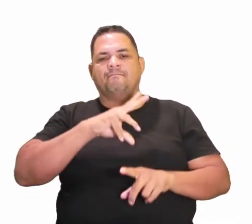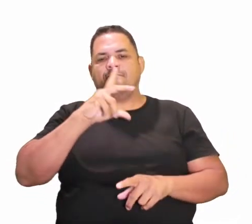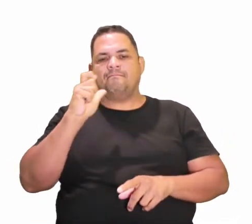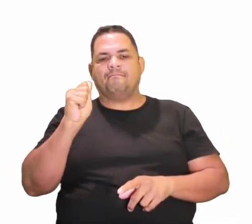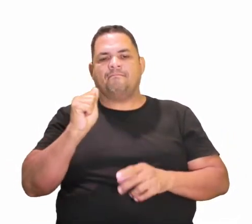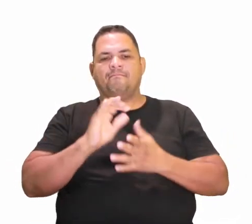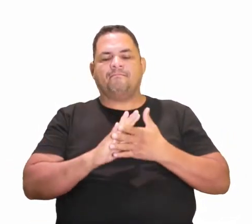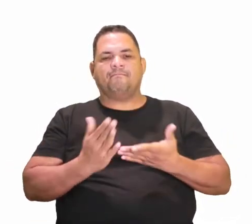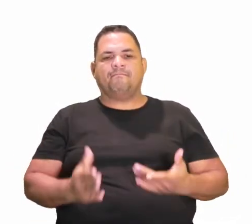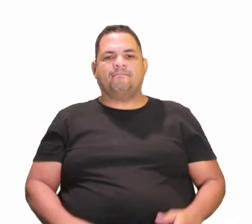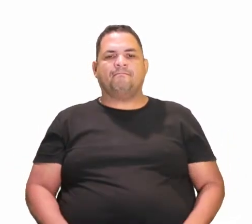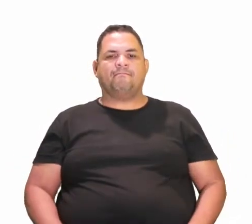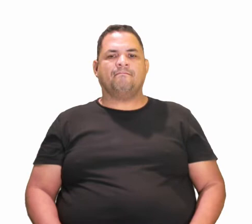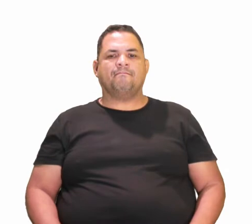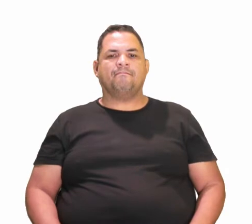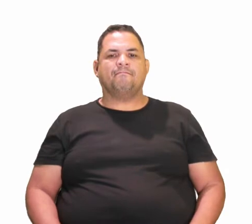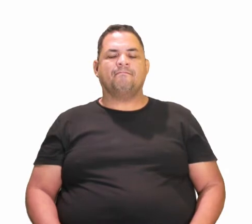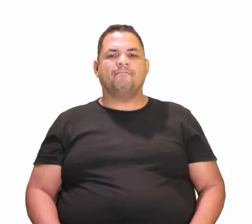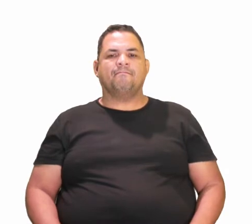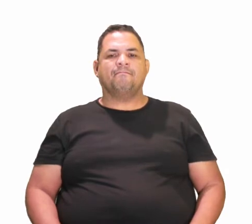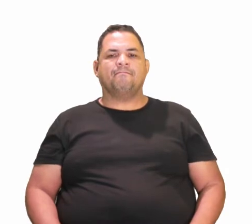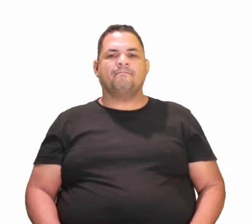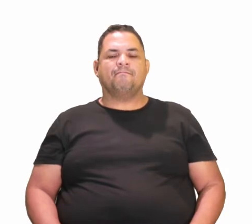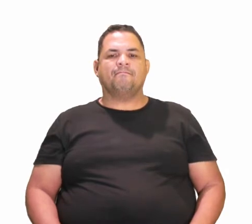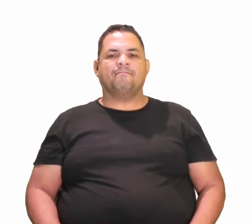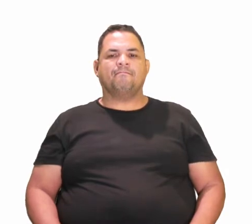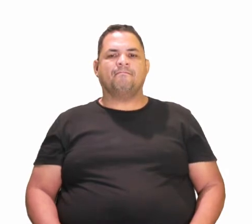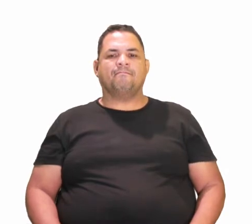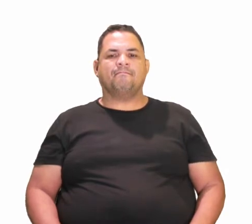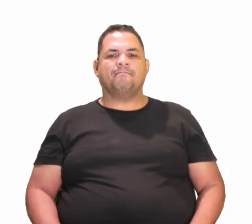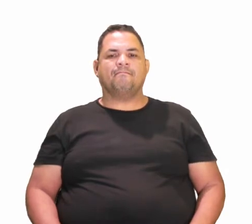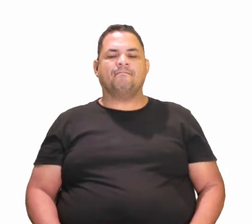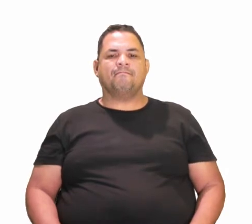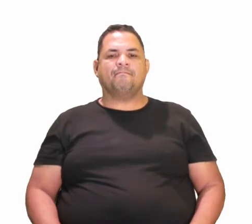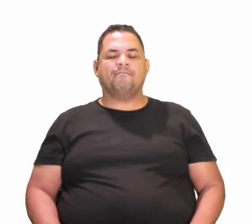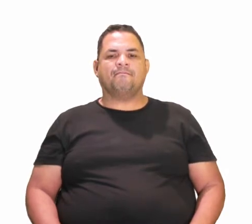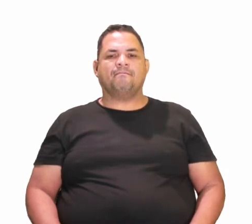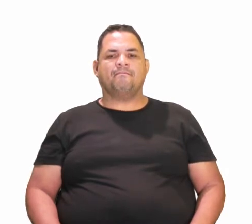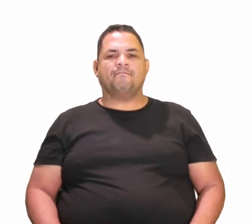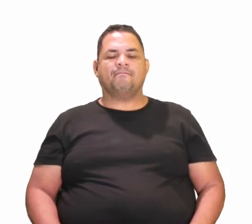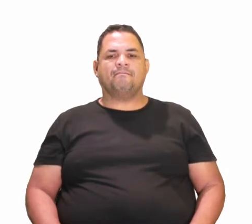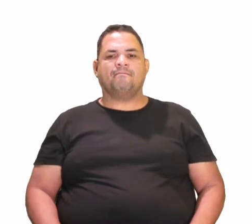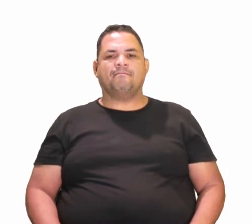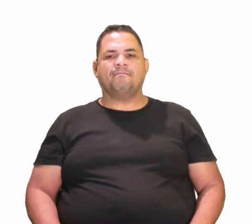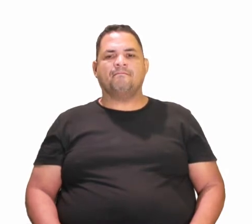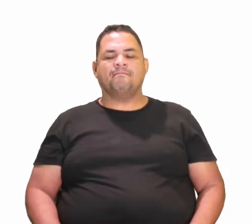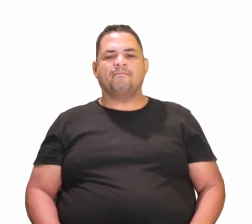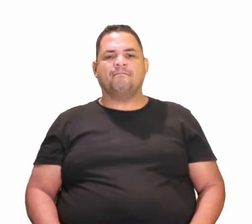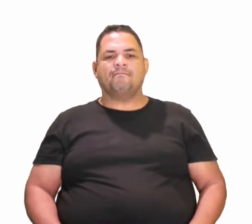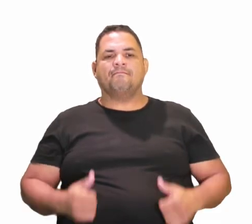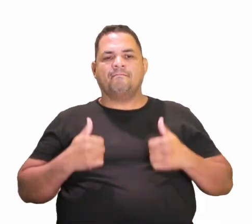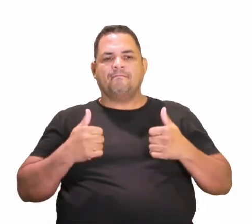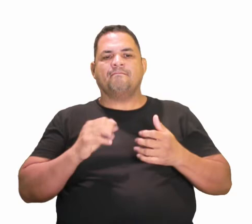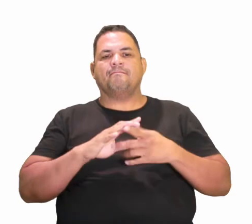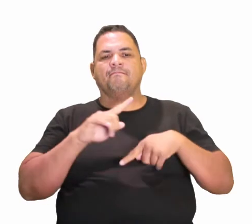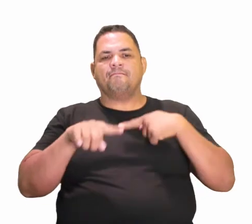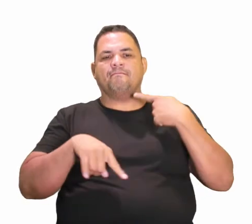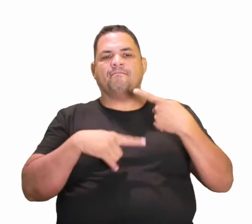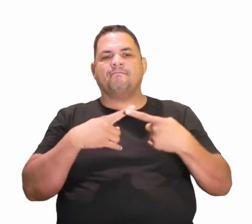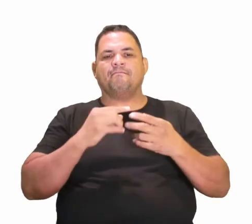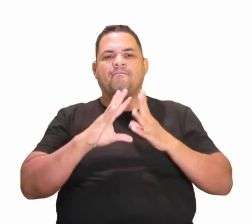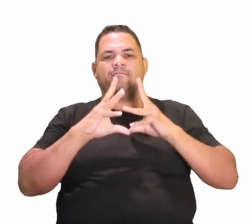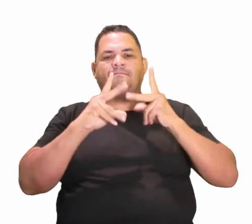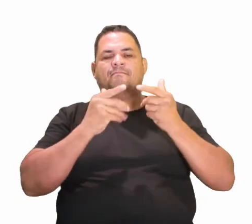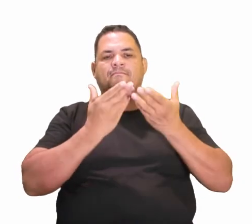sério It's de um sério não certo e beleza próximo então